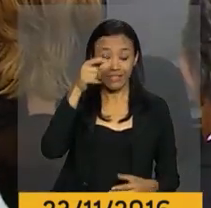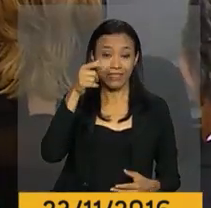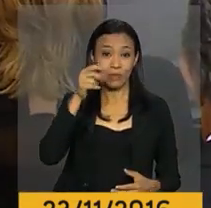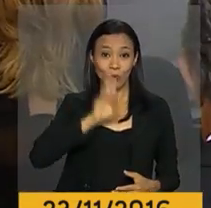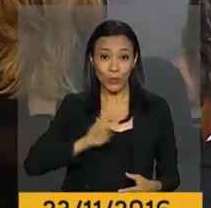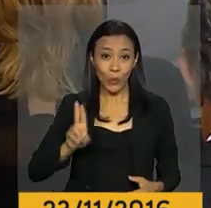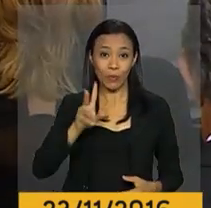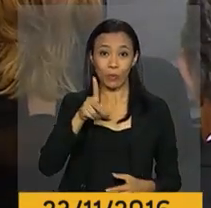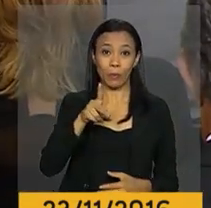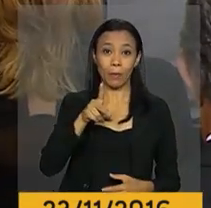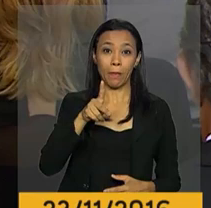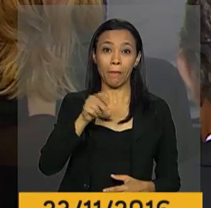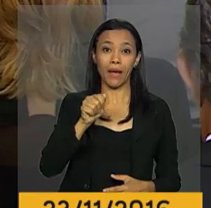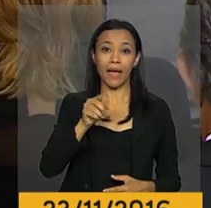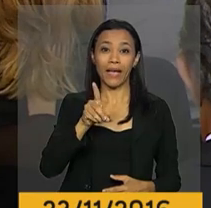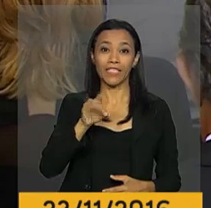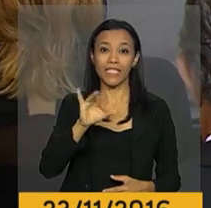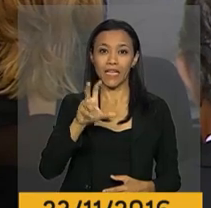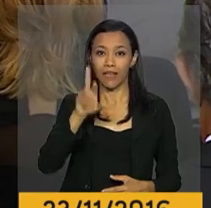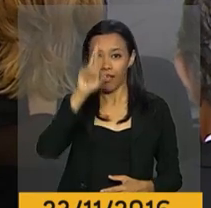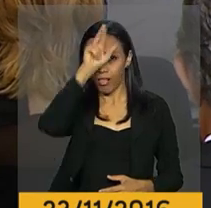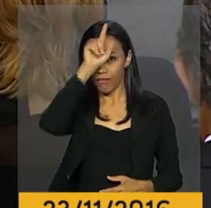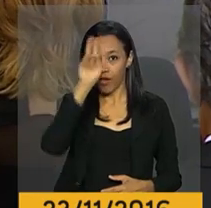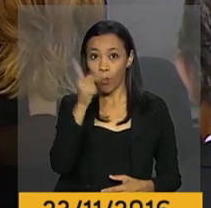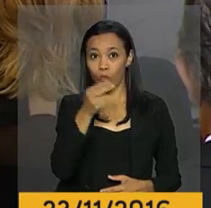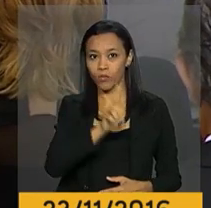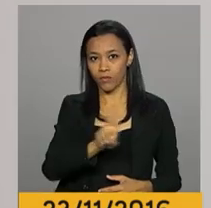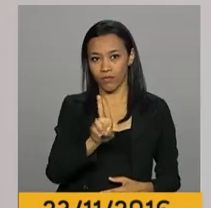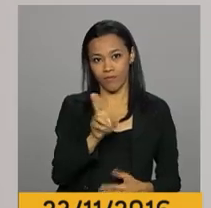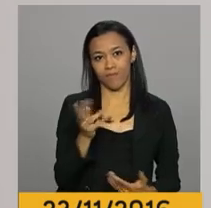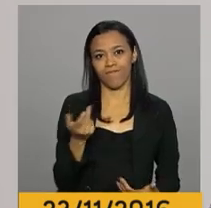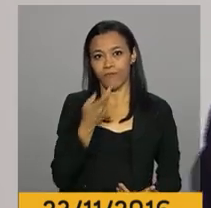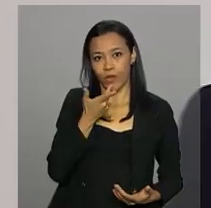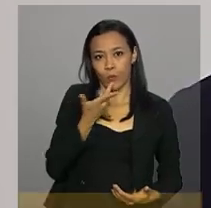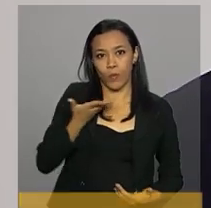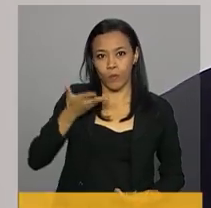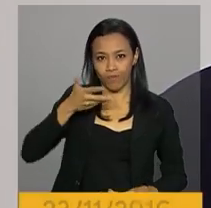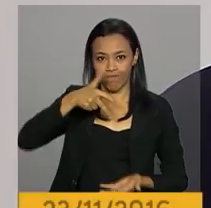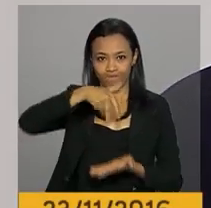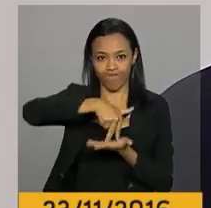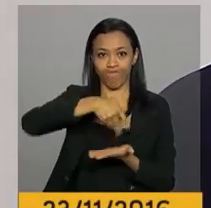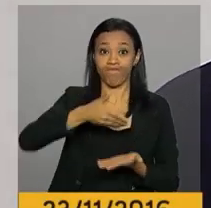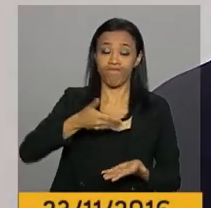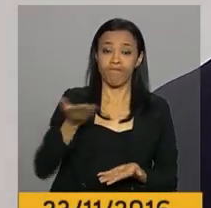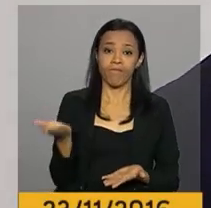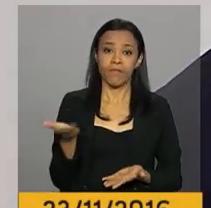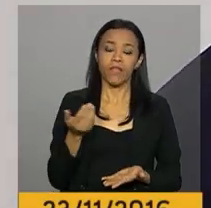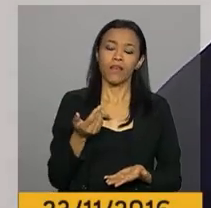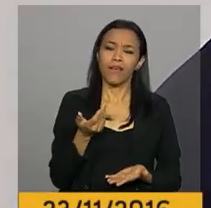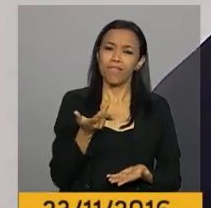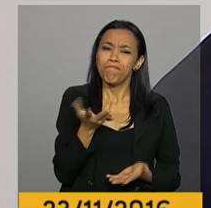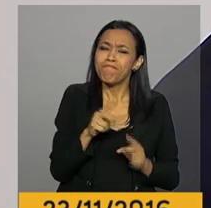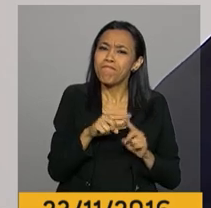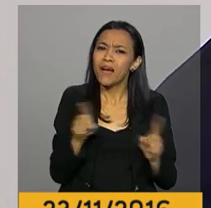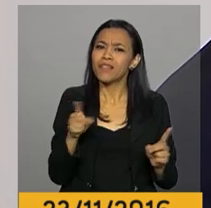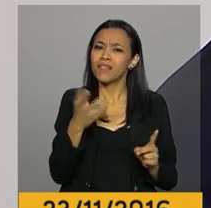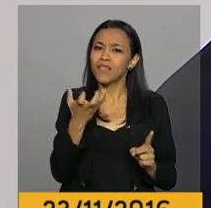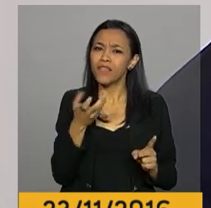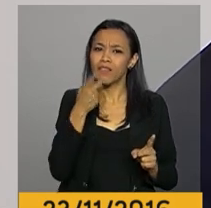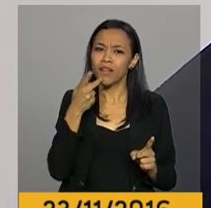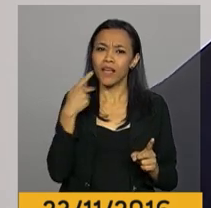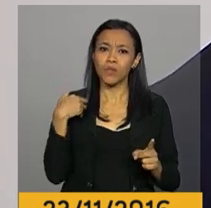falando eliseu resende ele que significa na verdade um longo período